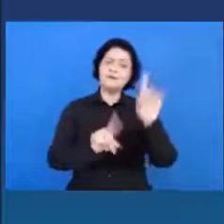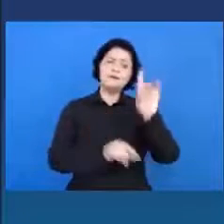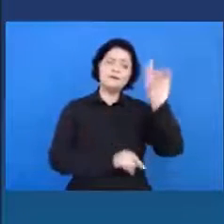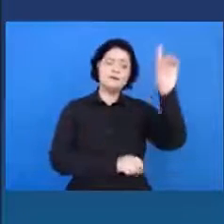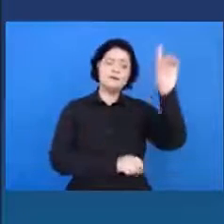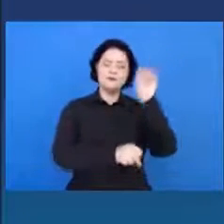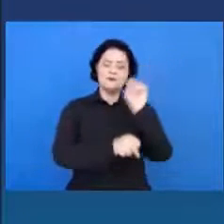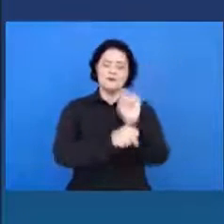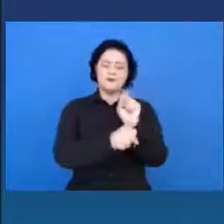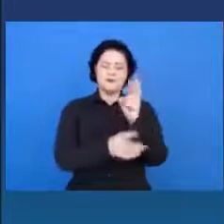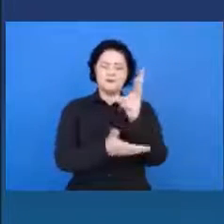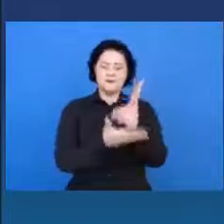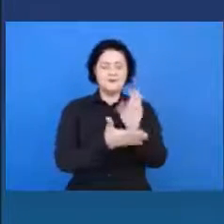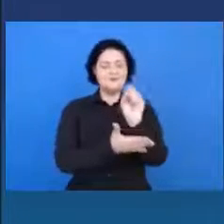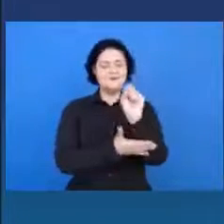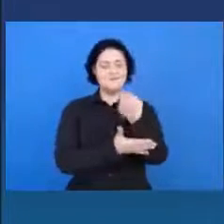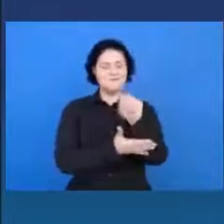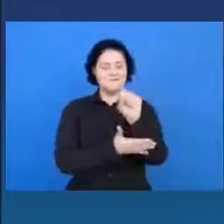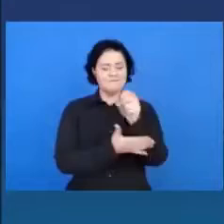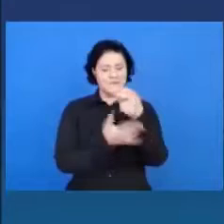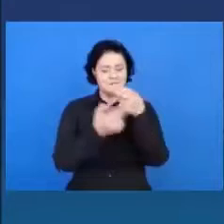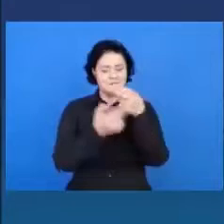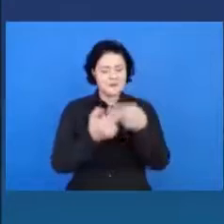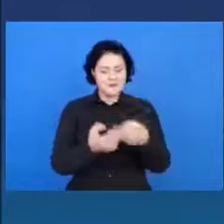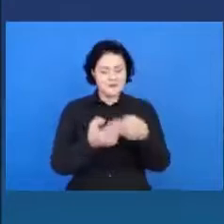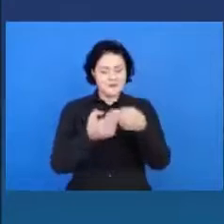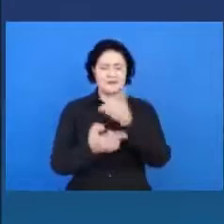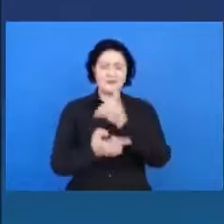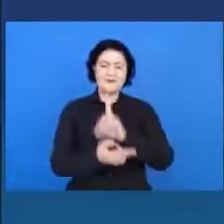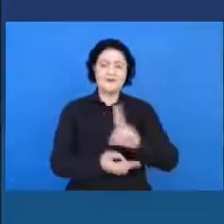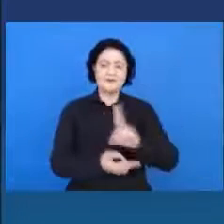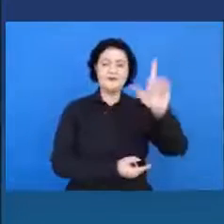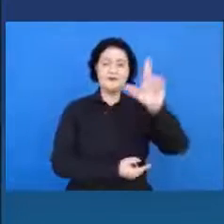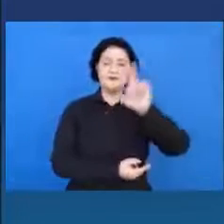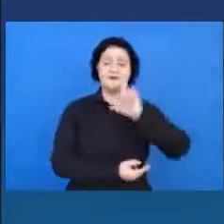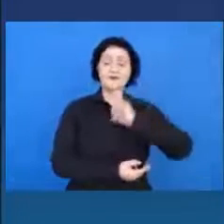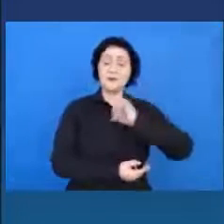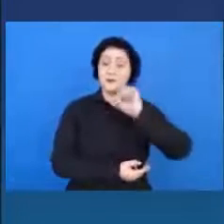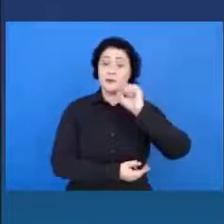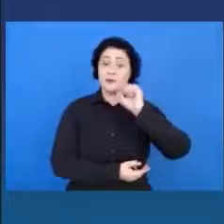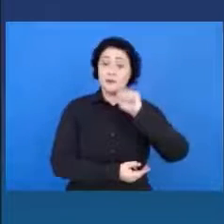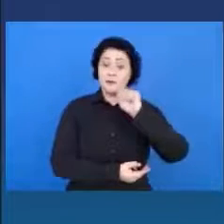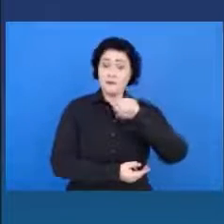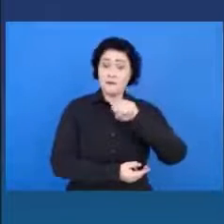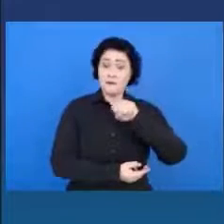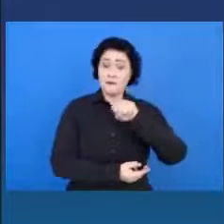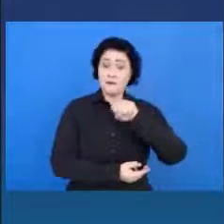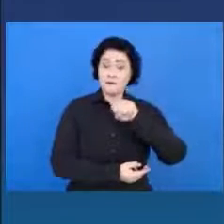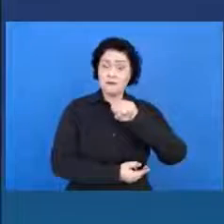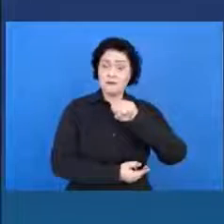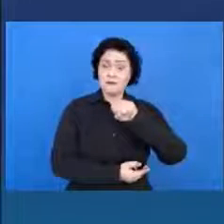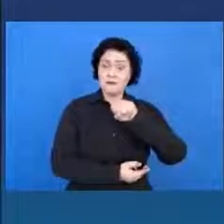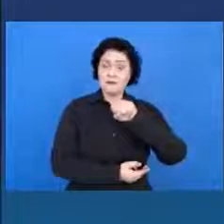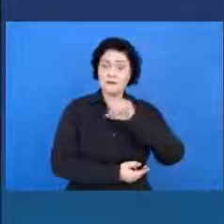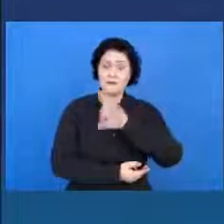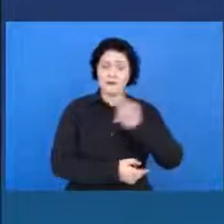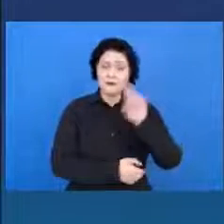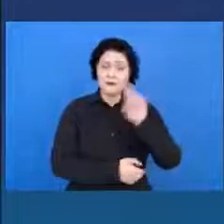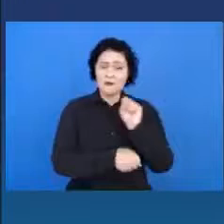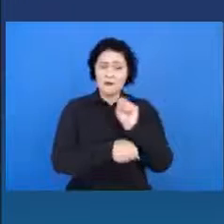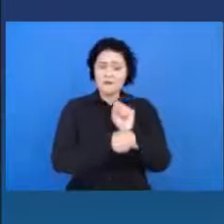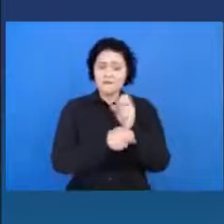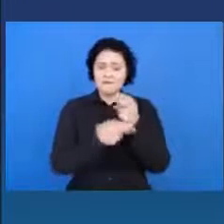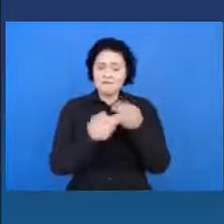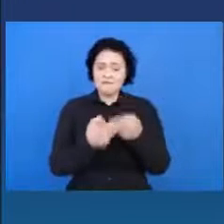sim pacientemente Deus aguarda e